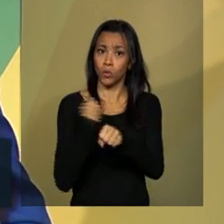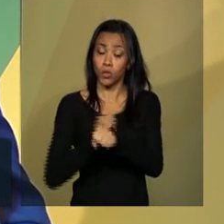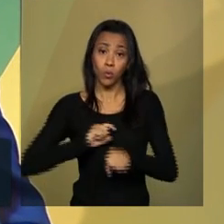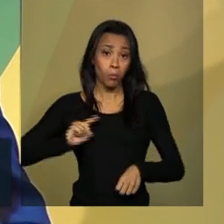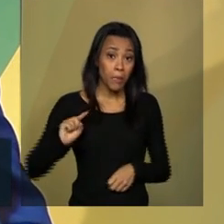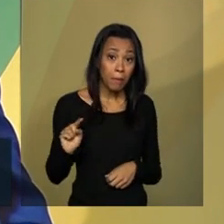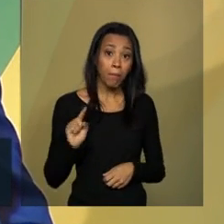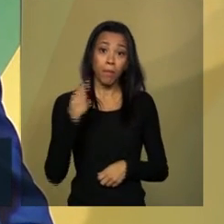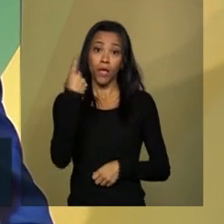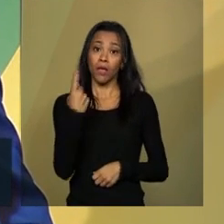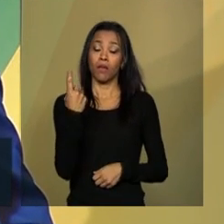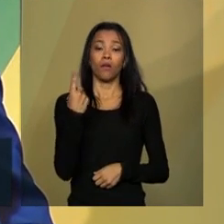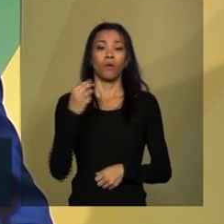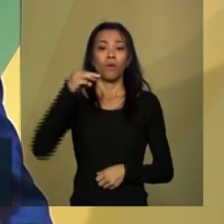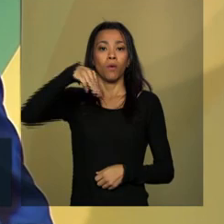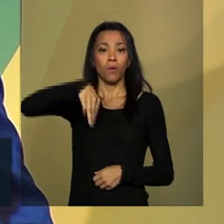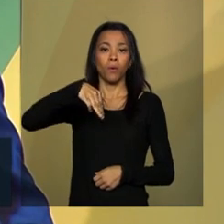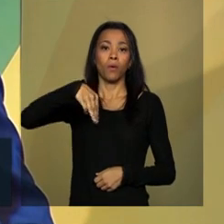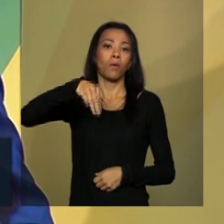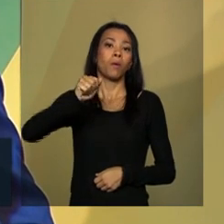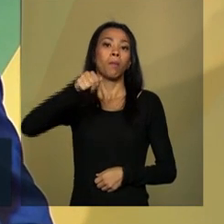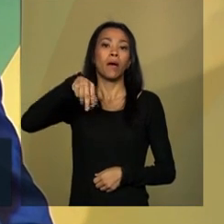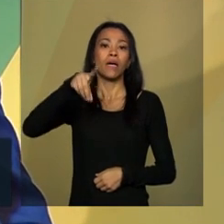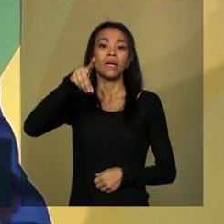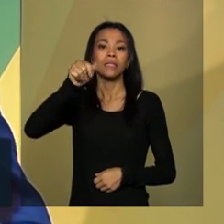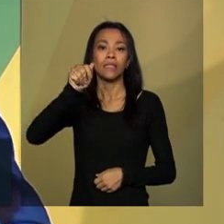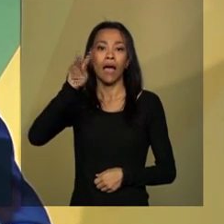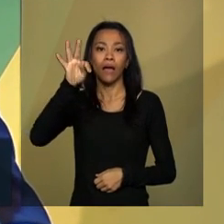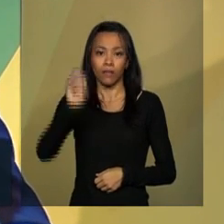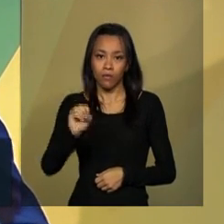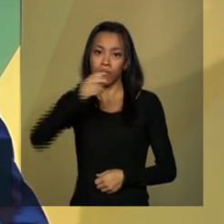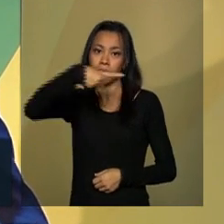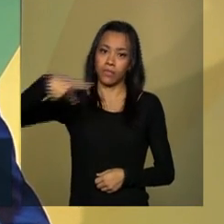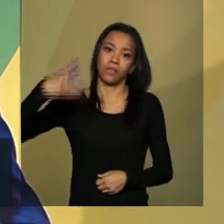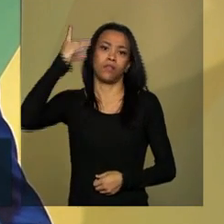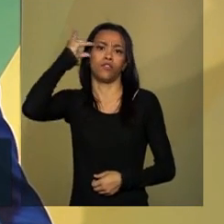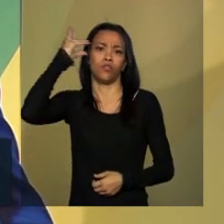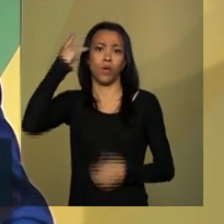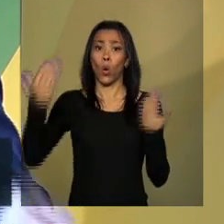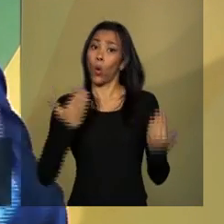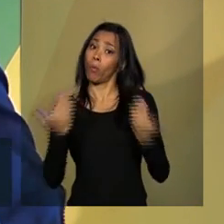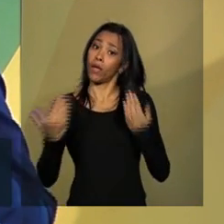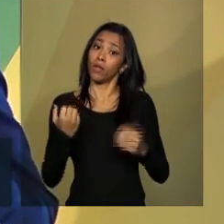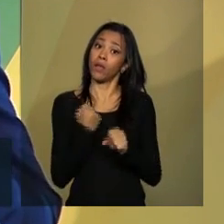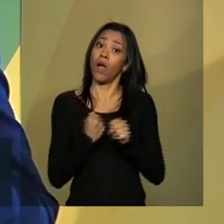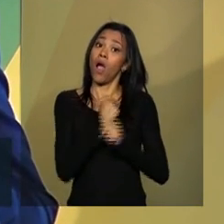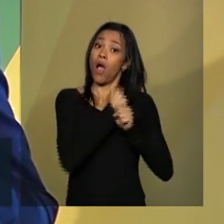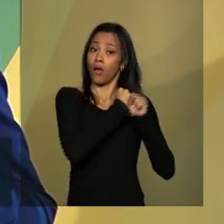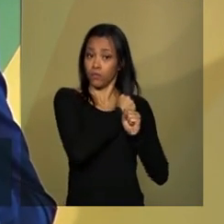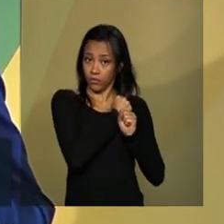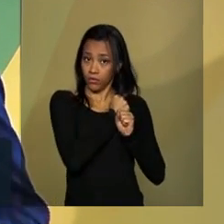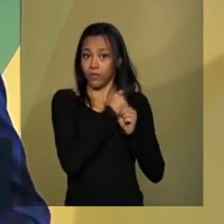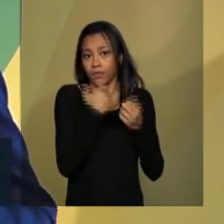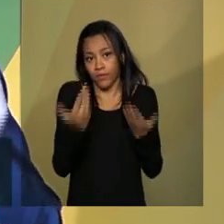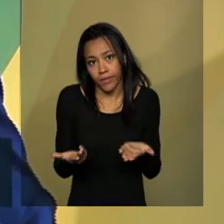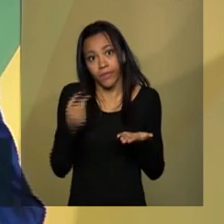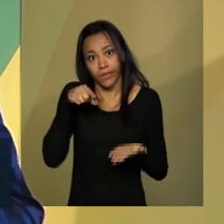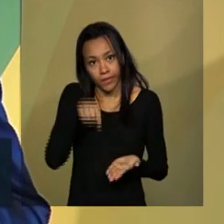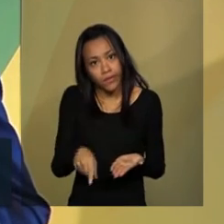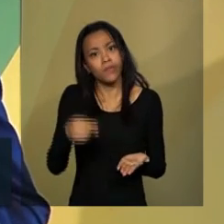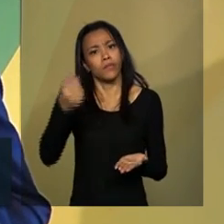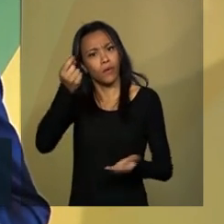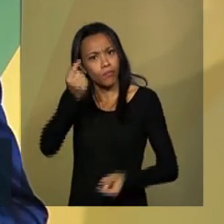da presidente Dilma, mais do que nos 8 anos anteriores a isso. Isso é um